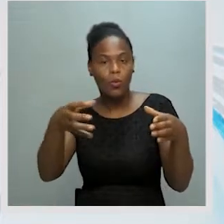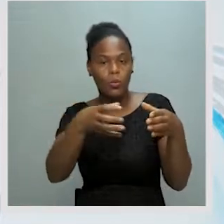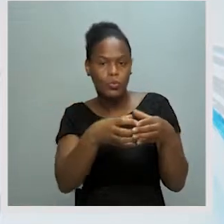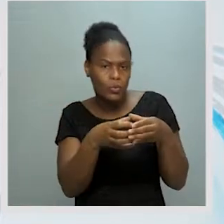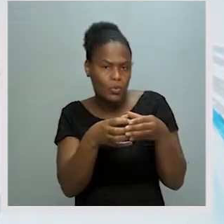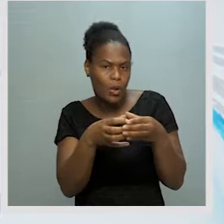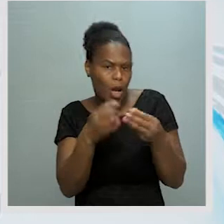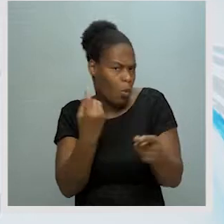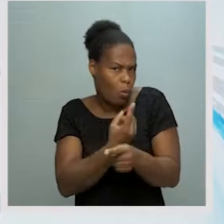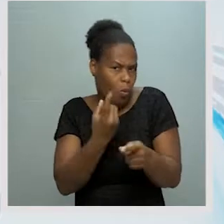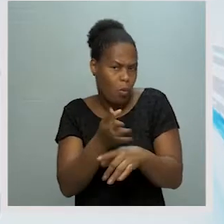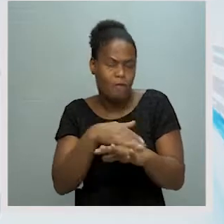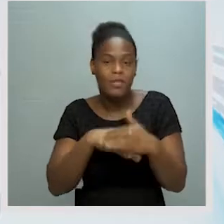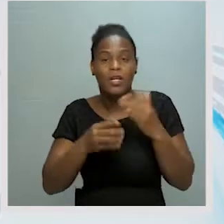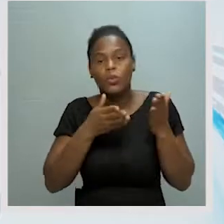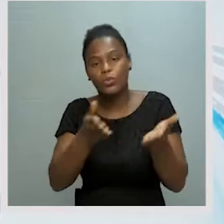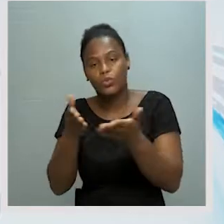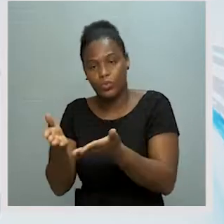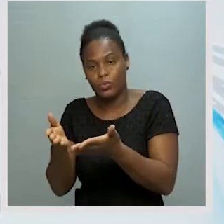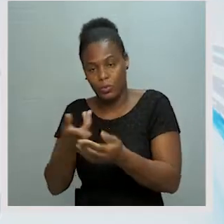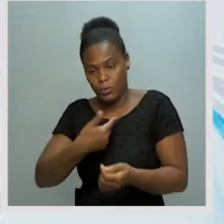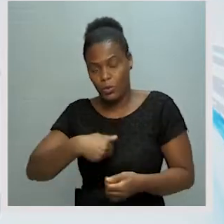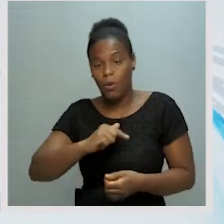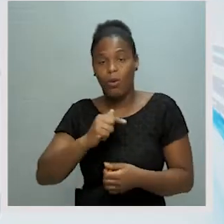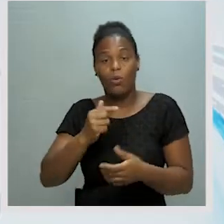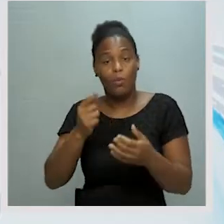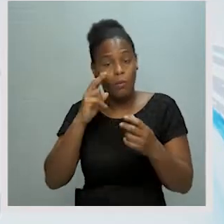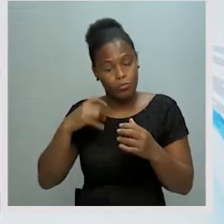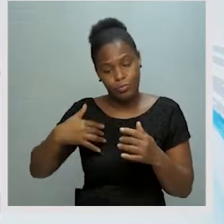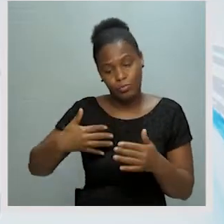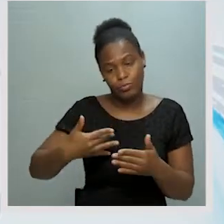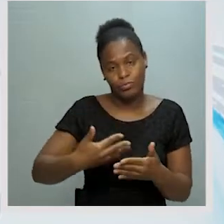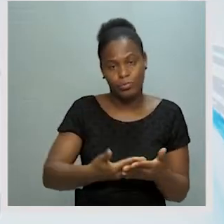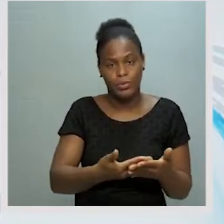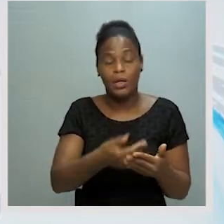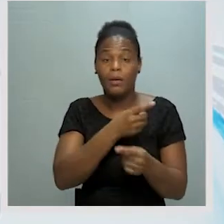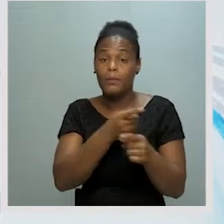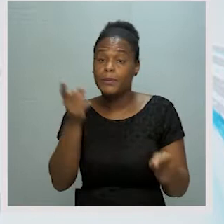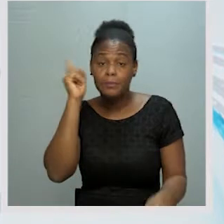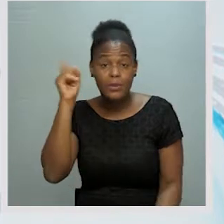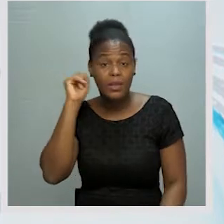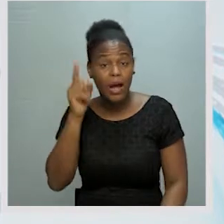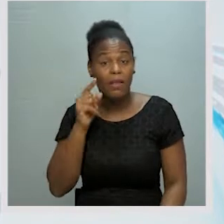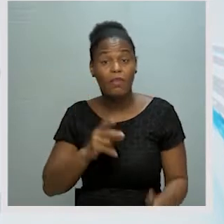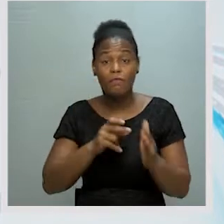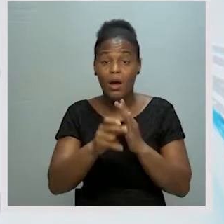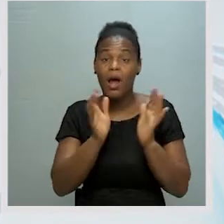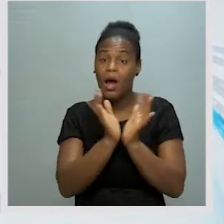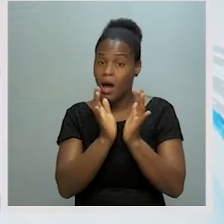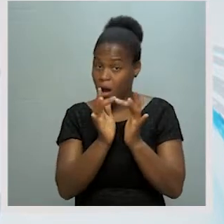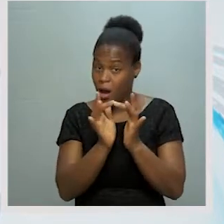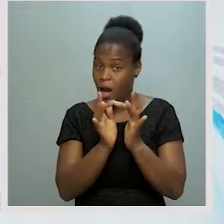de procedimentos que nos ajudam no nosso percurso. É importante ir aos sites,